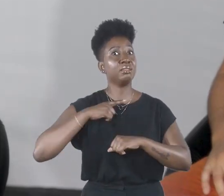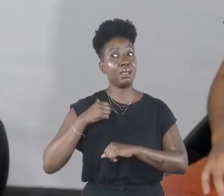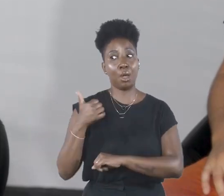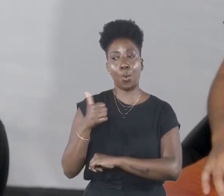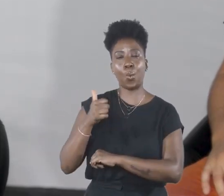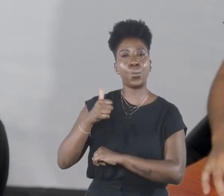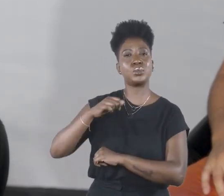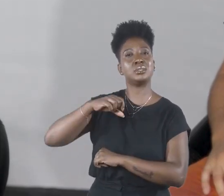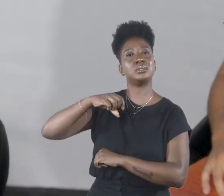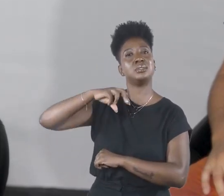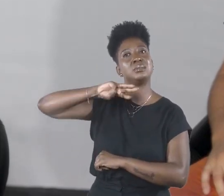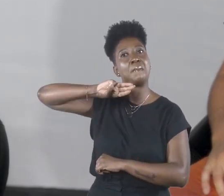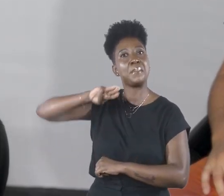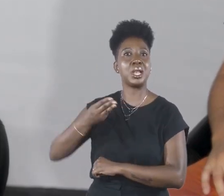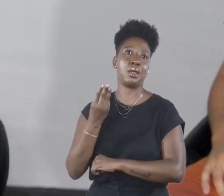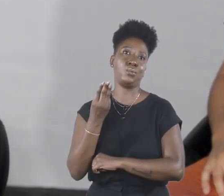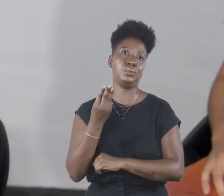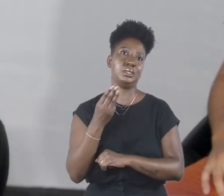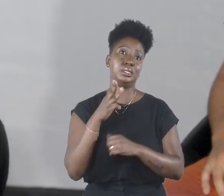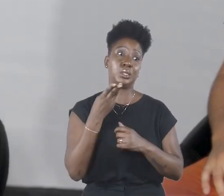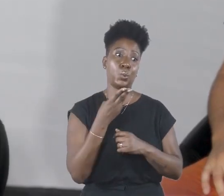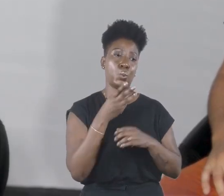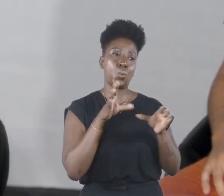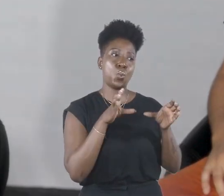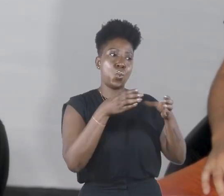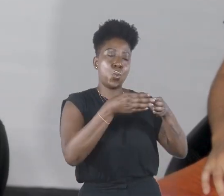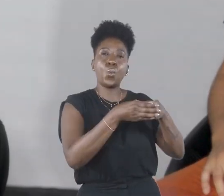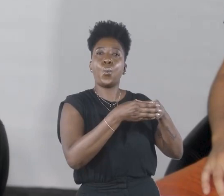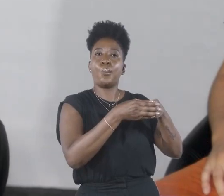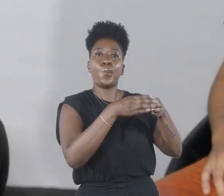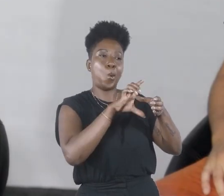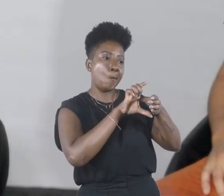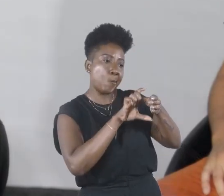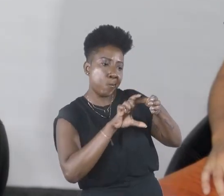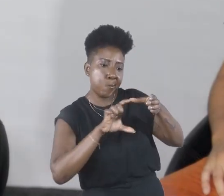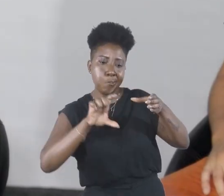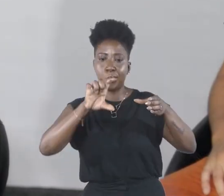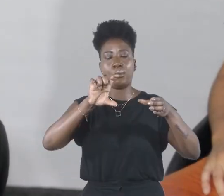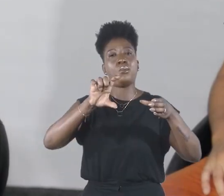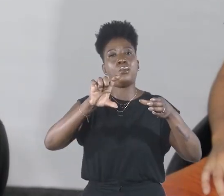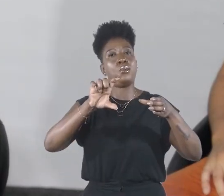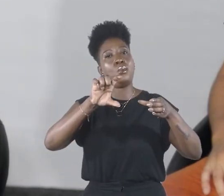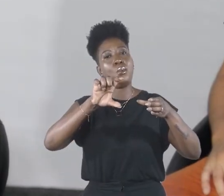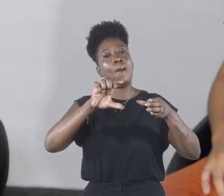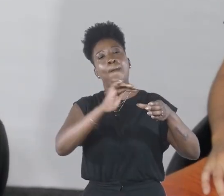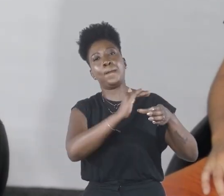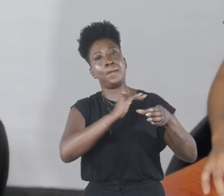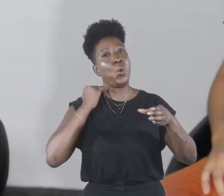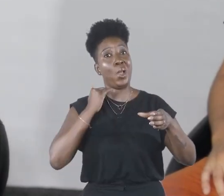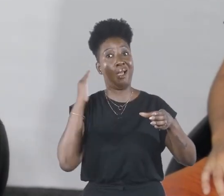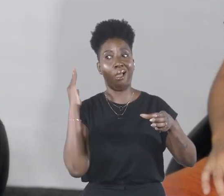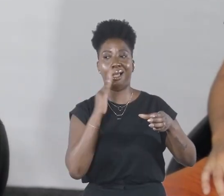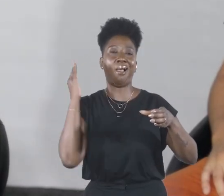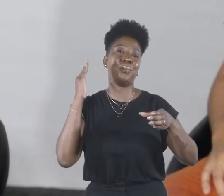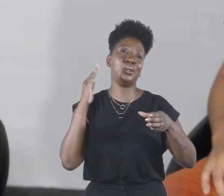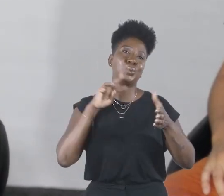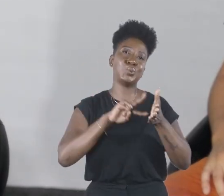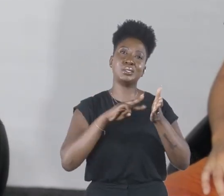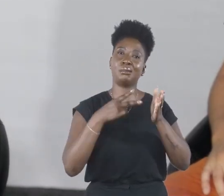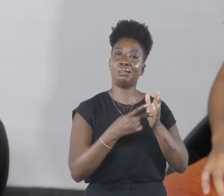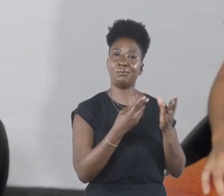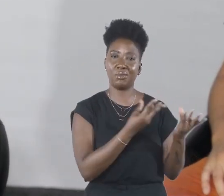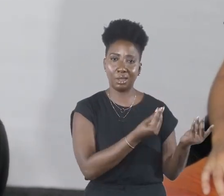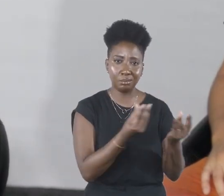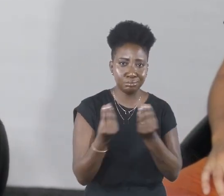de 11 milhões de habitantes, então 3 milhões morrer só em 10 segundos é muitas coisas. E para